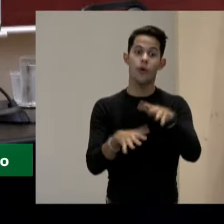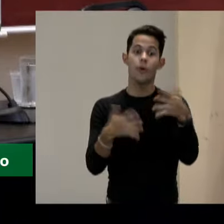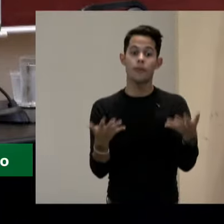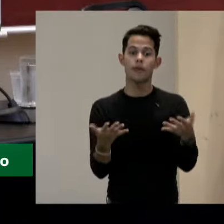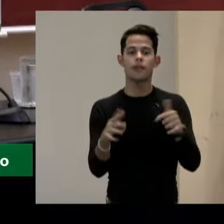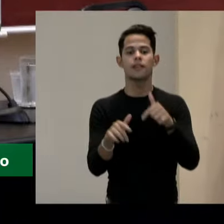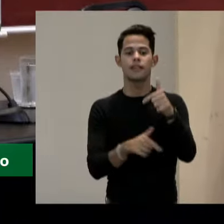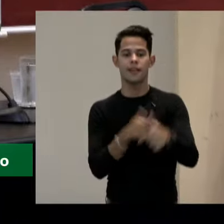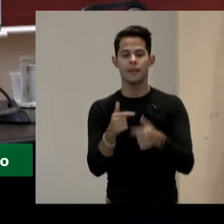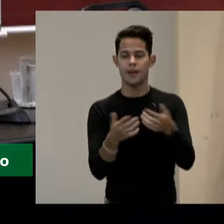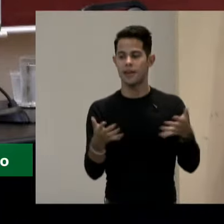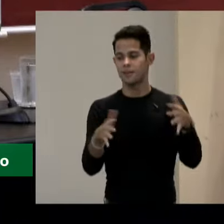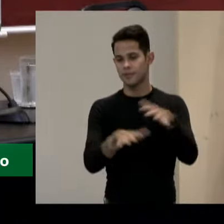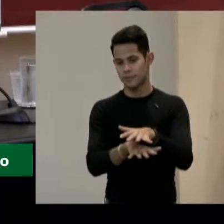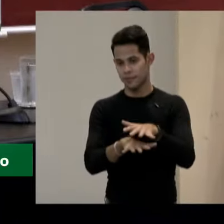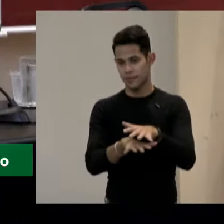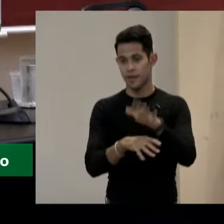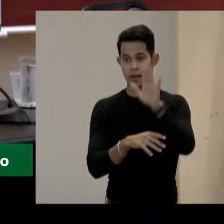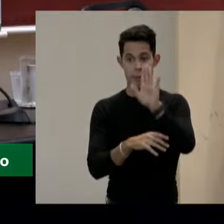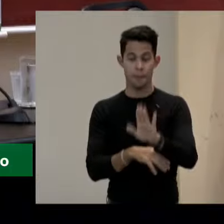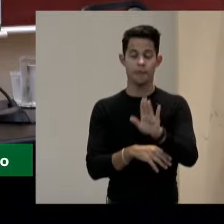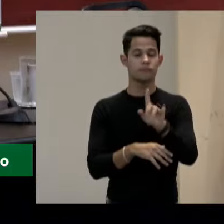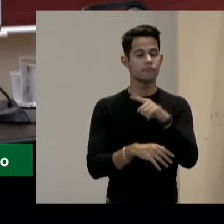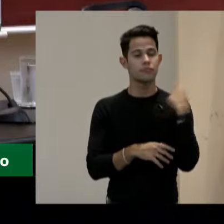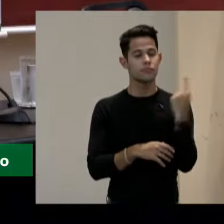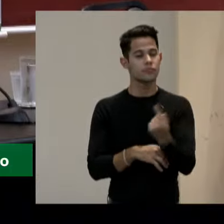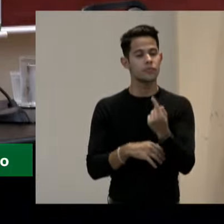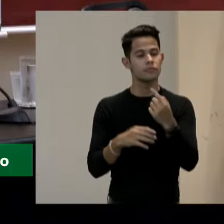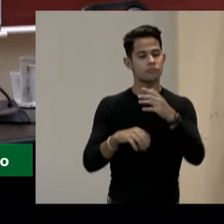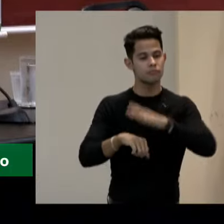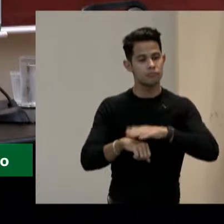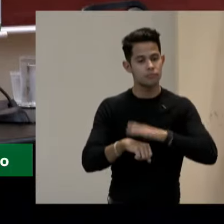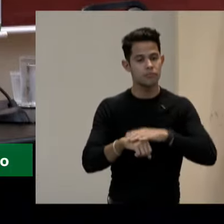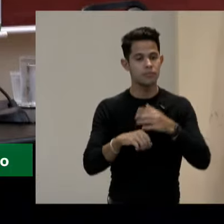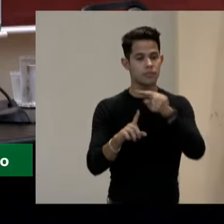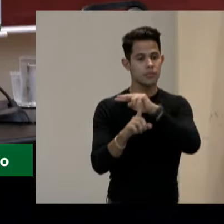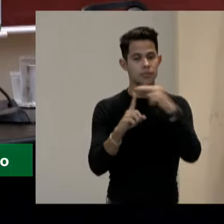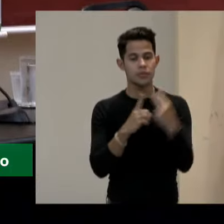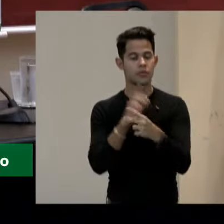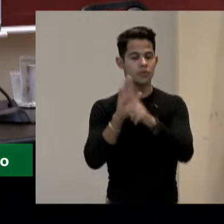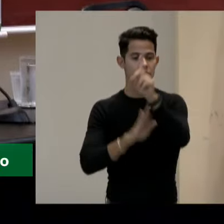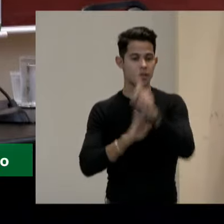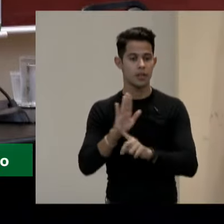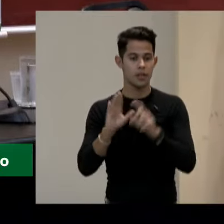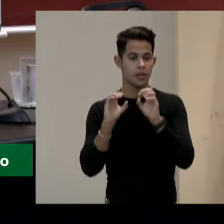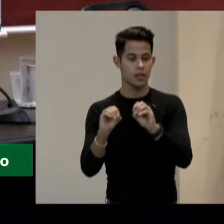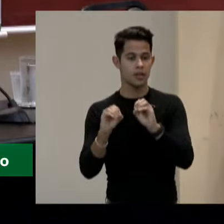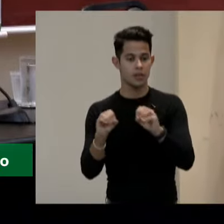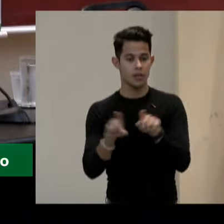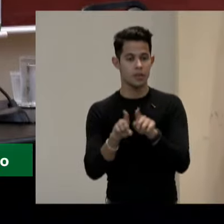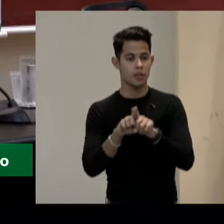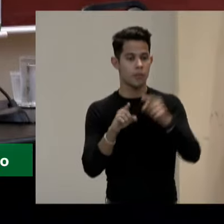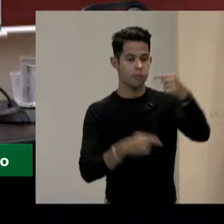trabalho inclusivo. Só que nós vamos trabalhar na perspectiva do direito da educação. Por isso chama educação